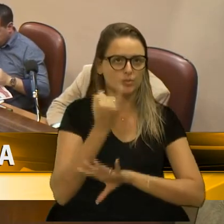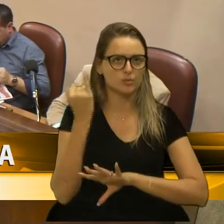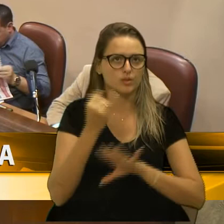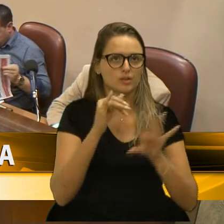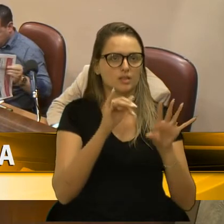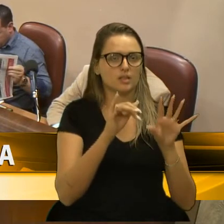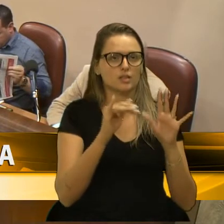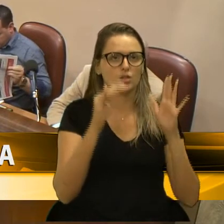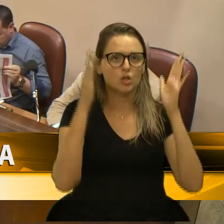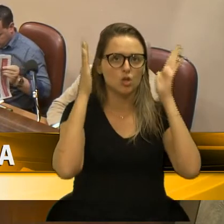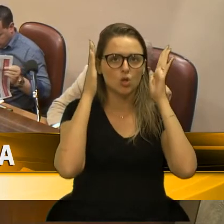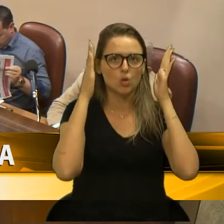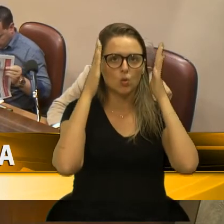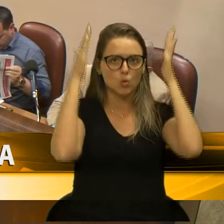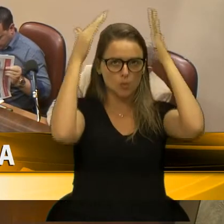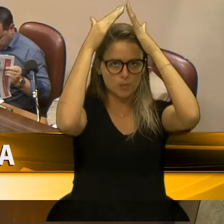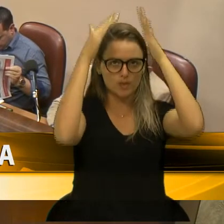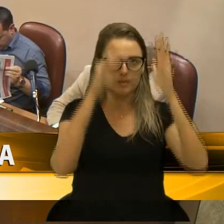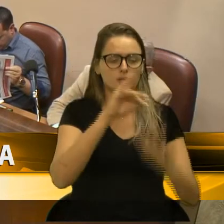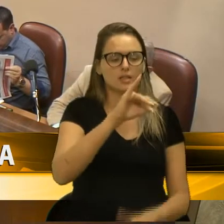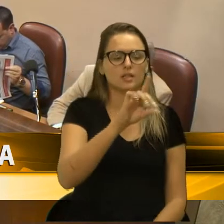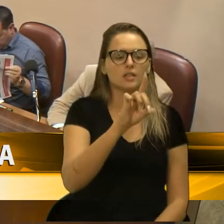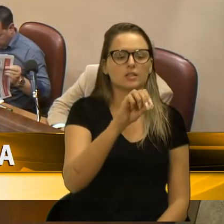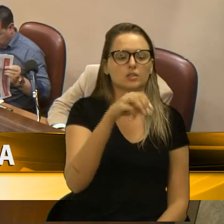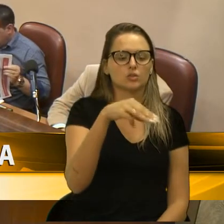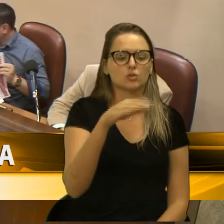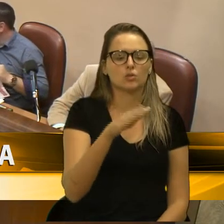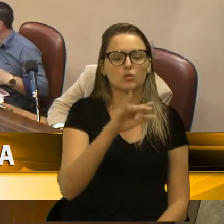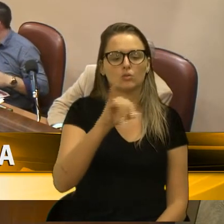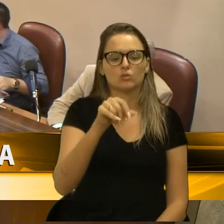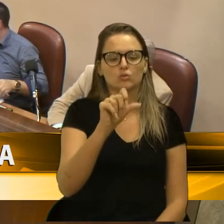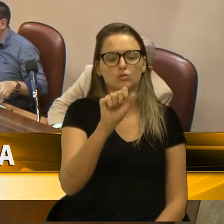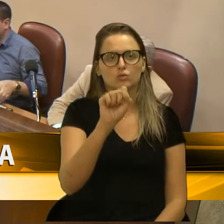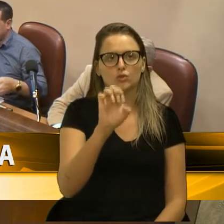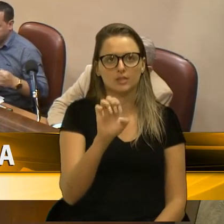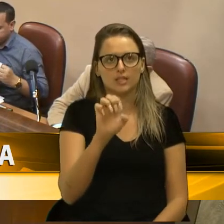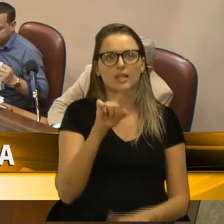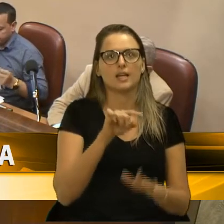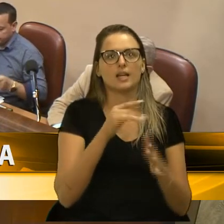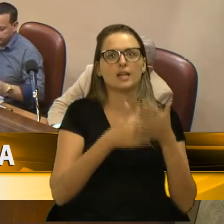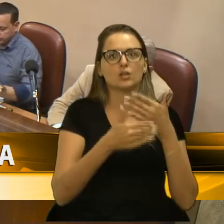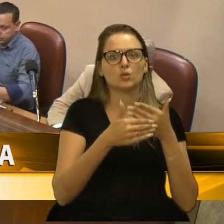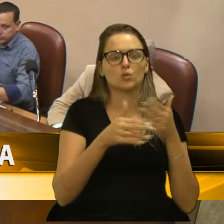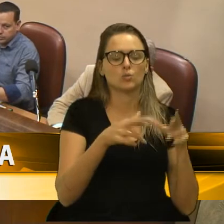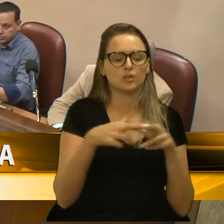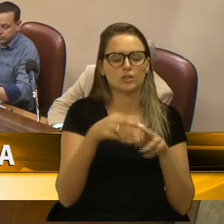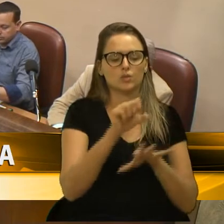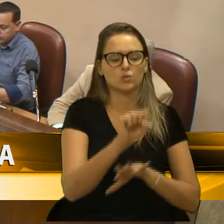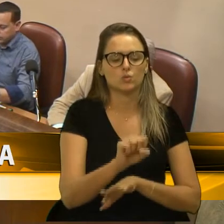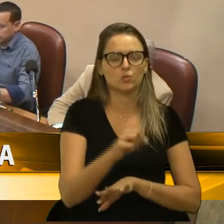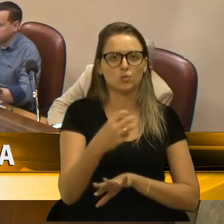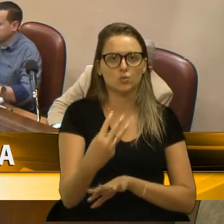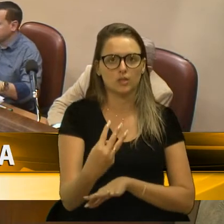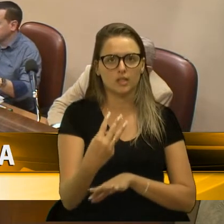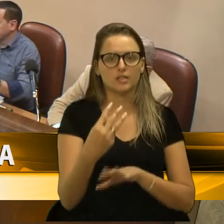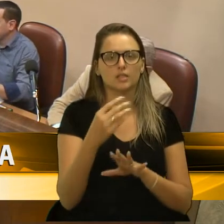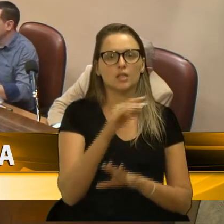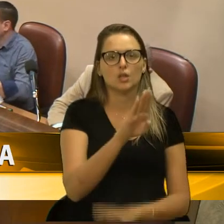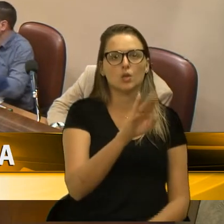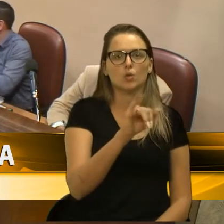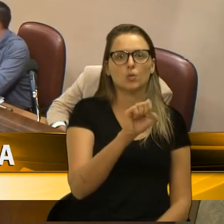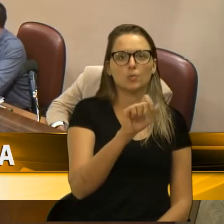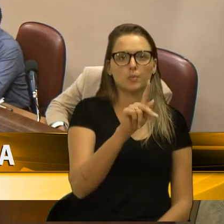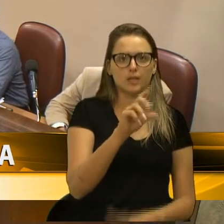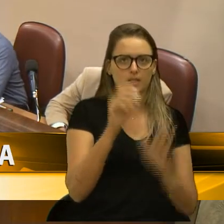que o bispo diocesano, Dom José Gislon, ele é o responsável pela CNBB Sul 3, toda a região sul, o nosso bispo diocesano, e